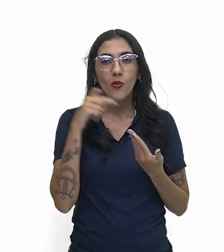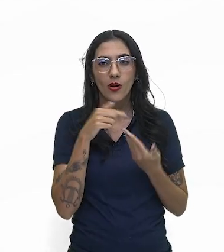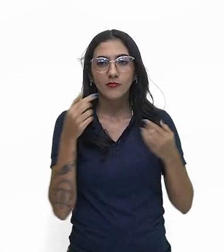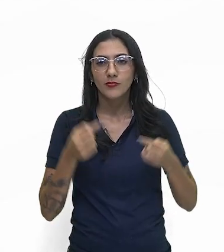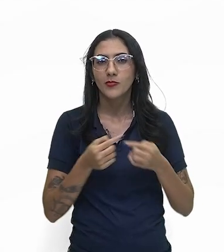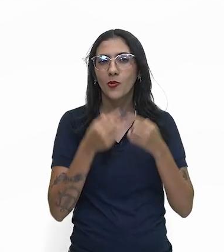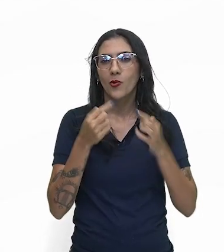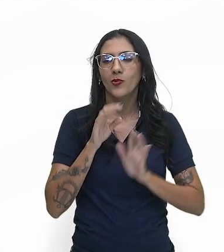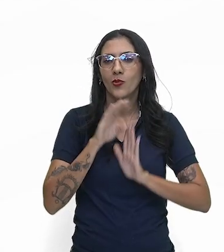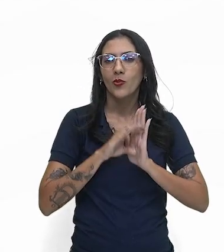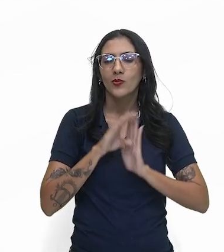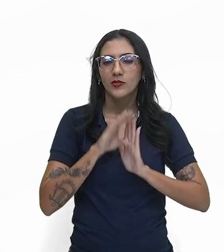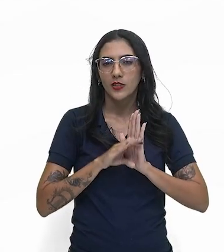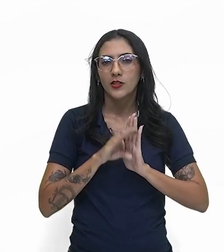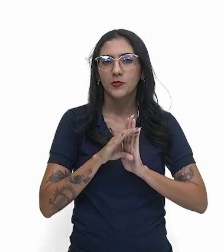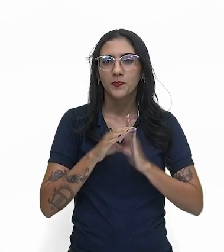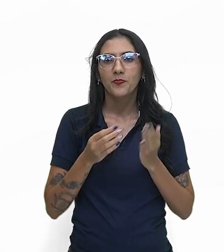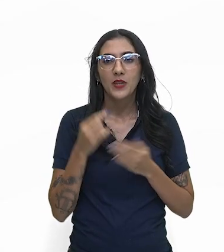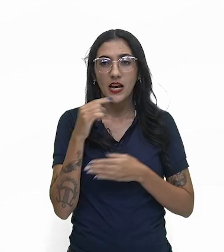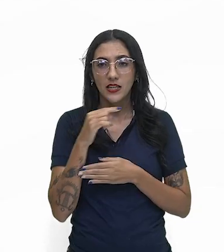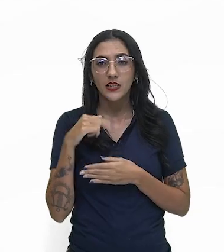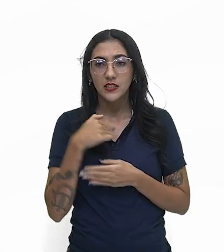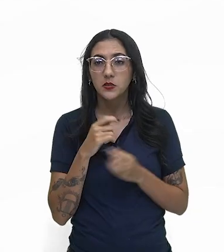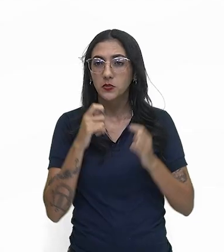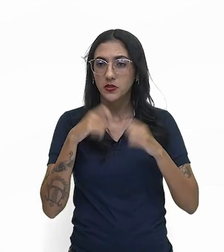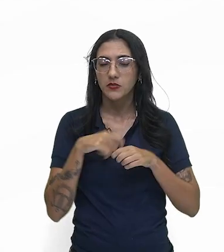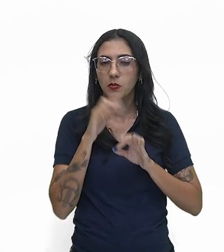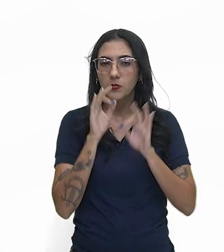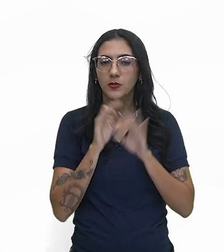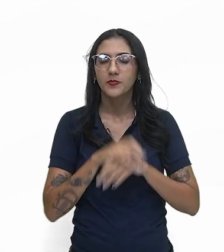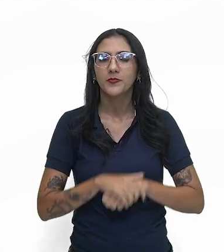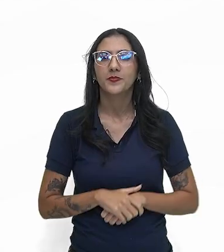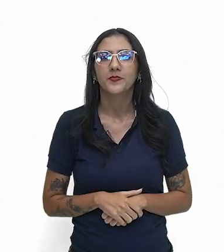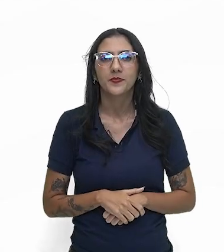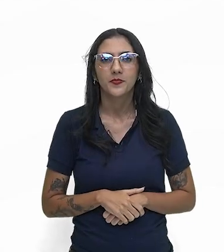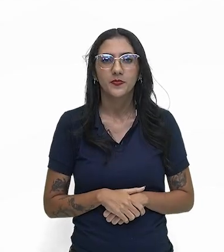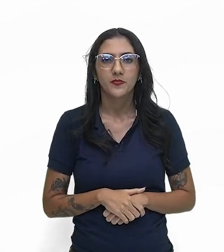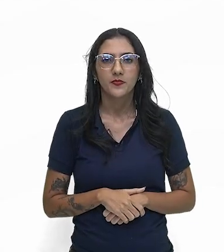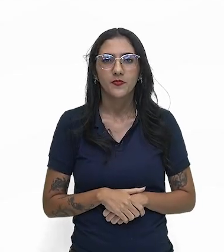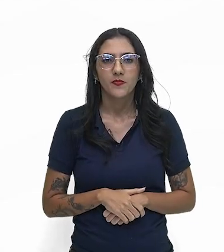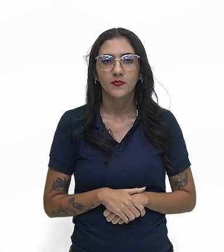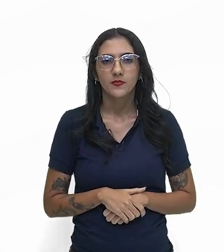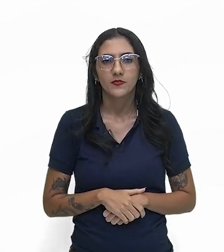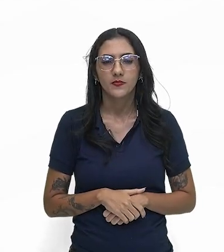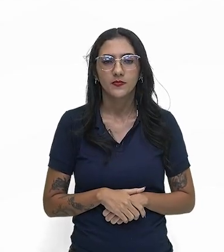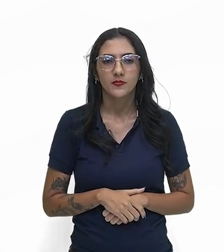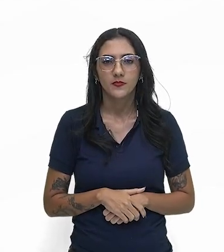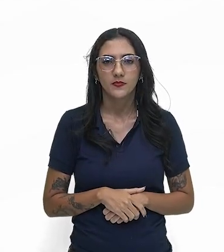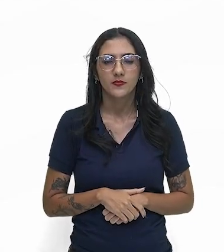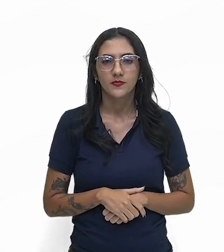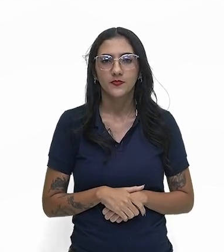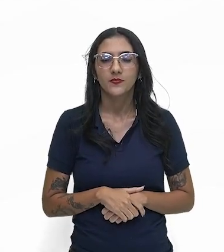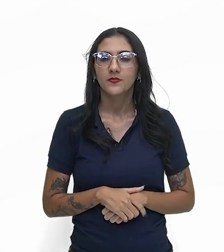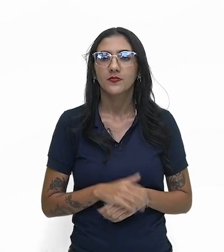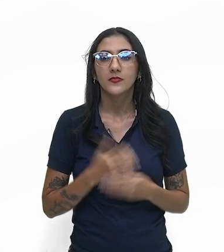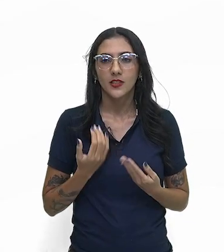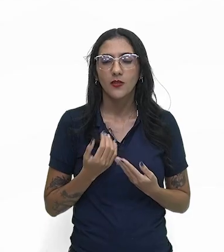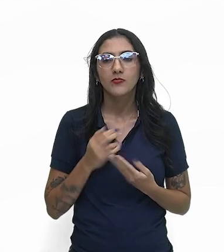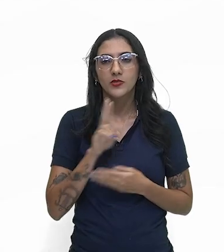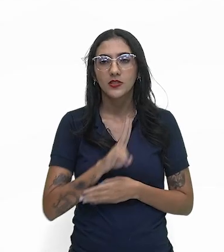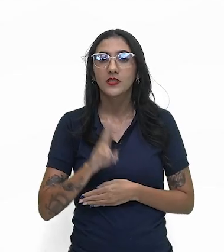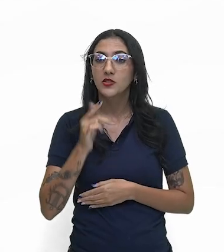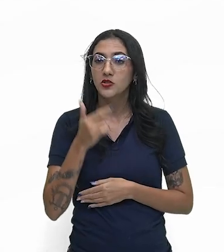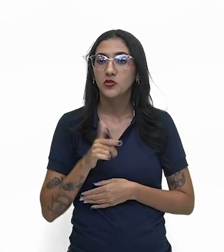dizer. Né? É ali que você pode testar. Né? Então, refutando, né, esse conhecimento